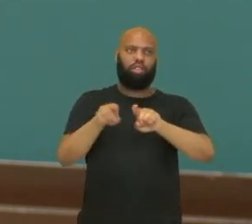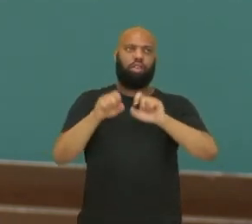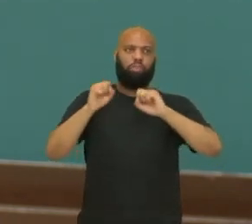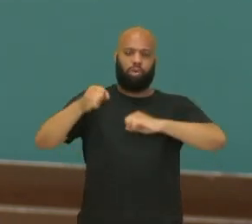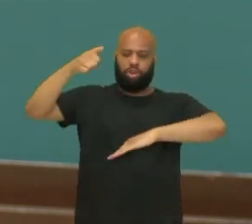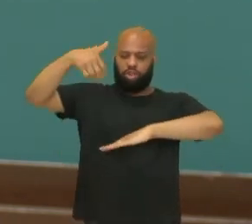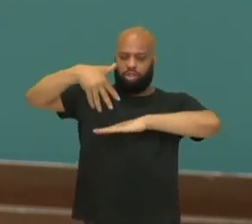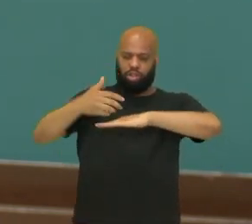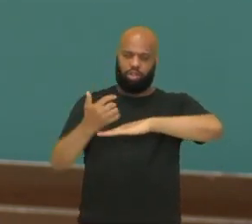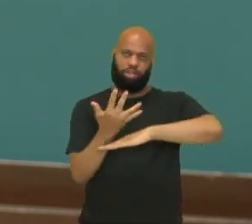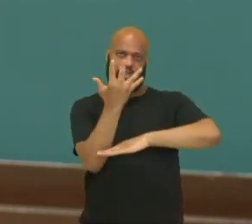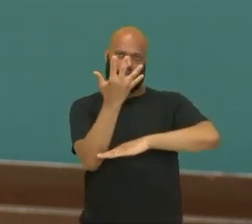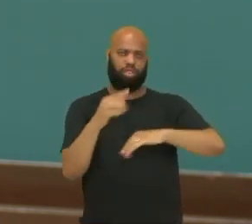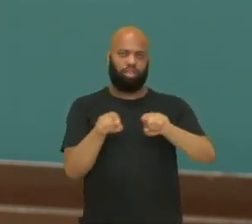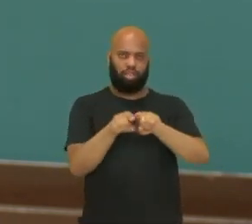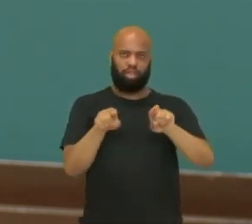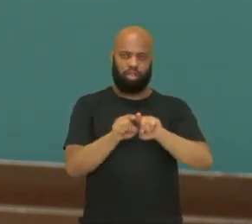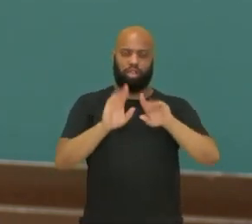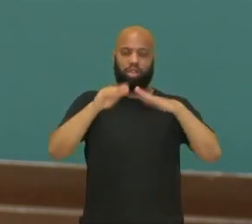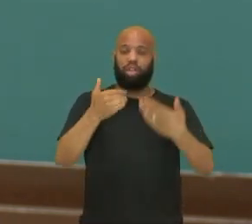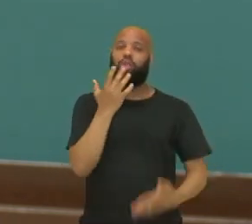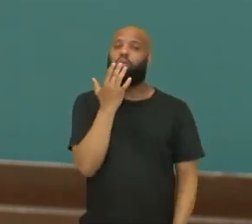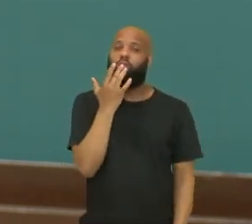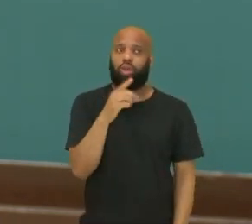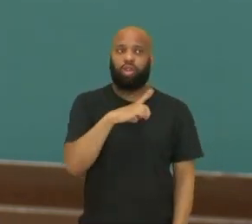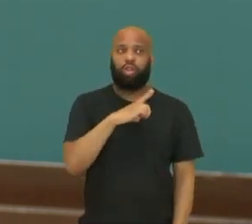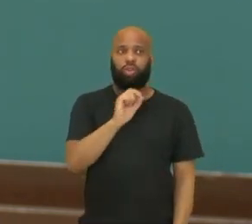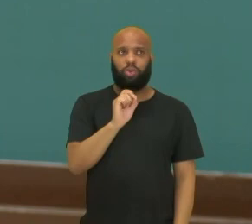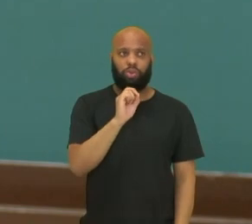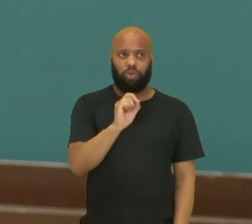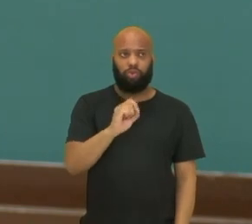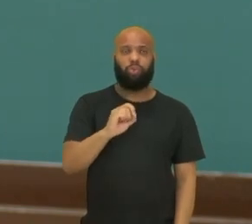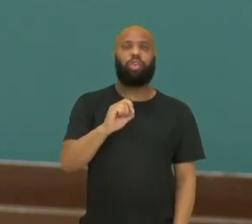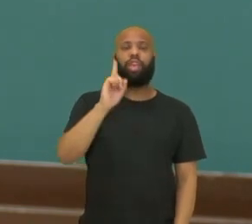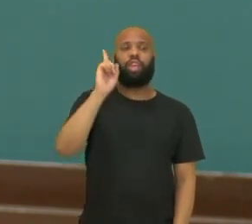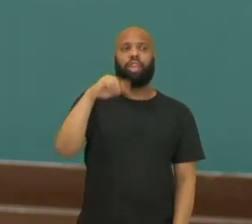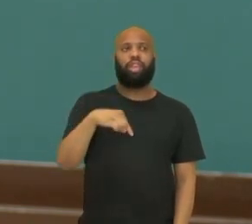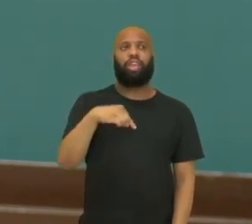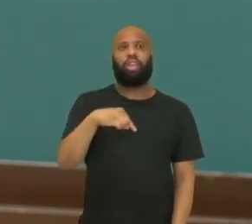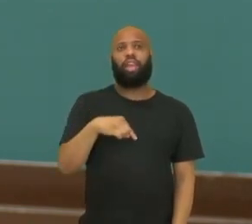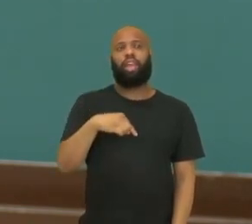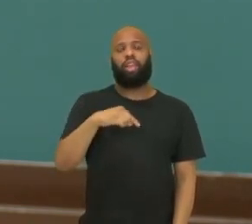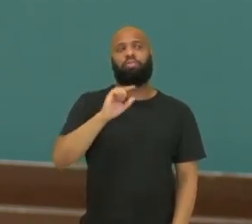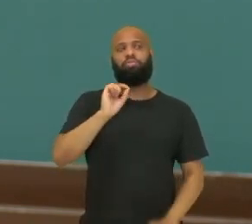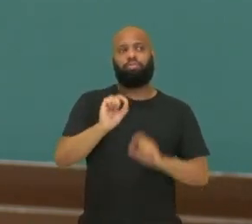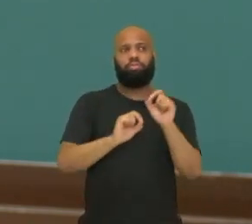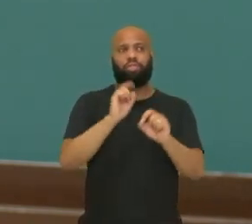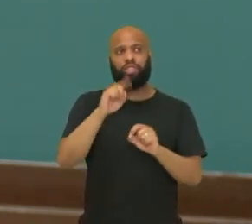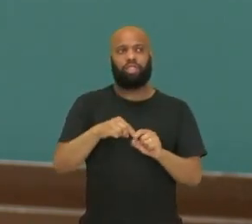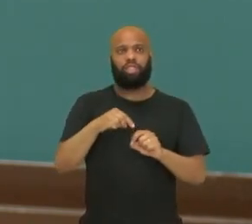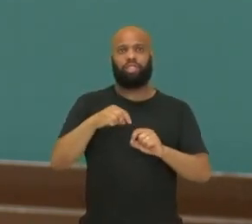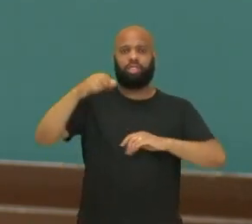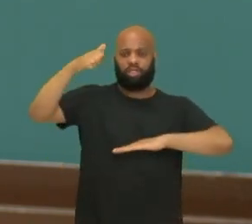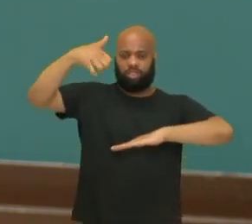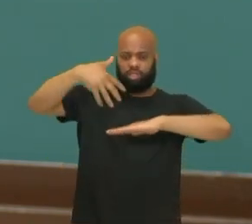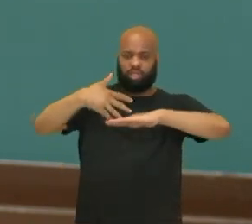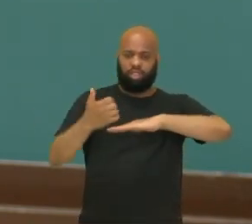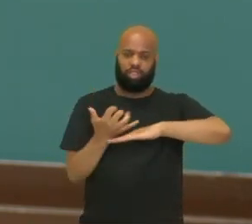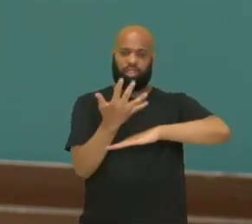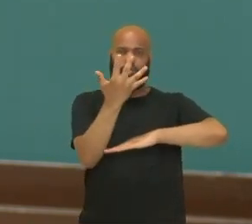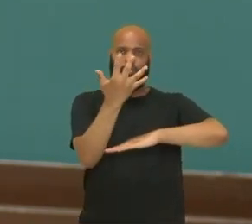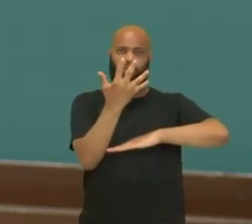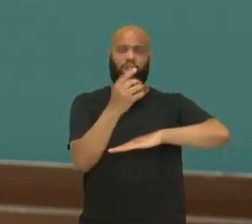bater e voltar. Lembre-se, as cores, elas são... a cor, na verdade, ela é uma reflexão